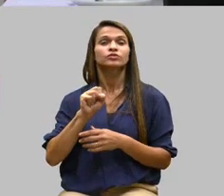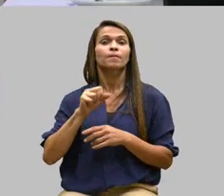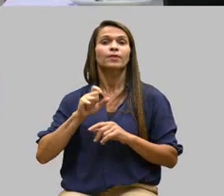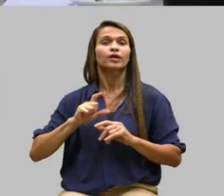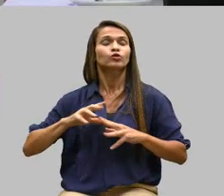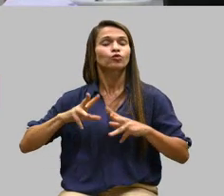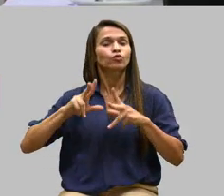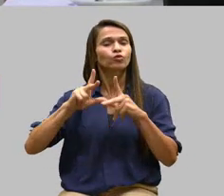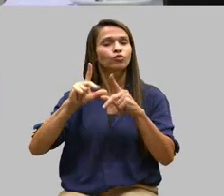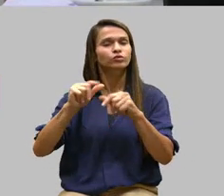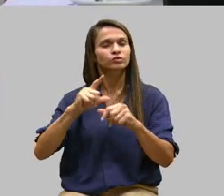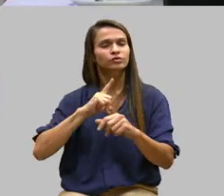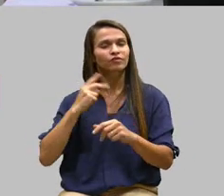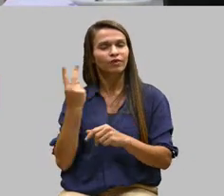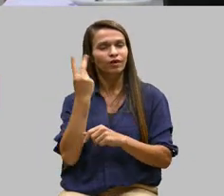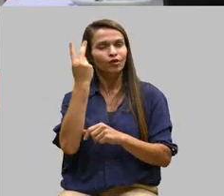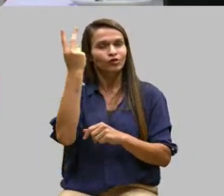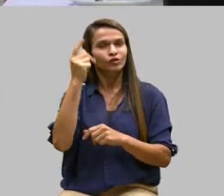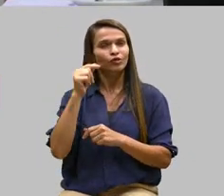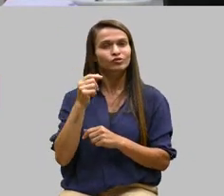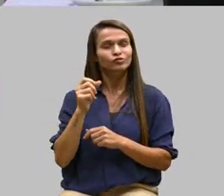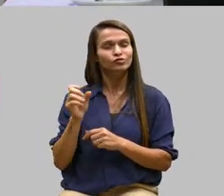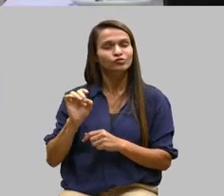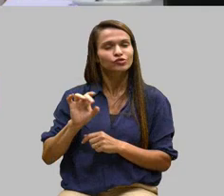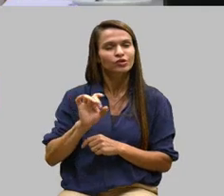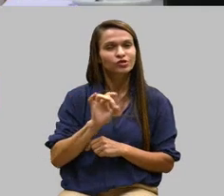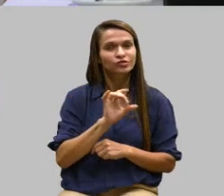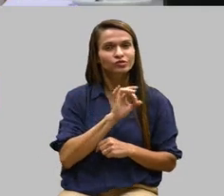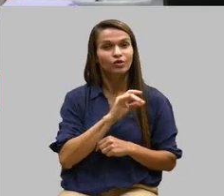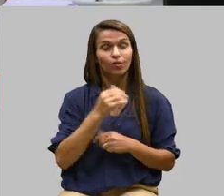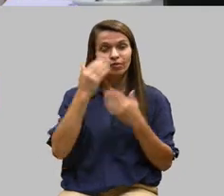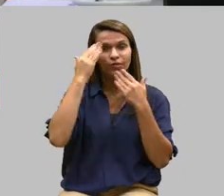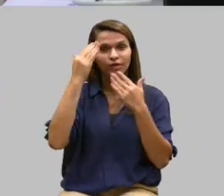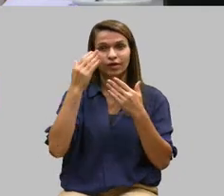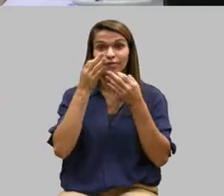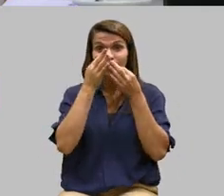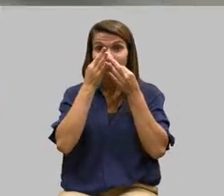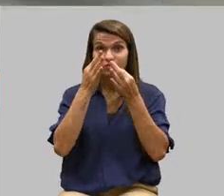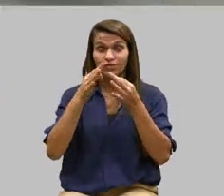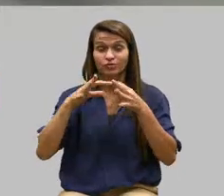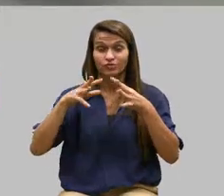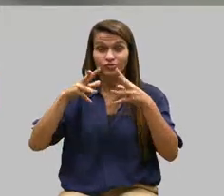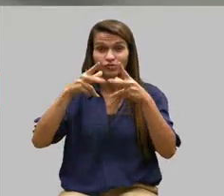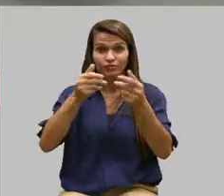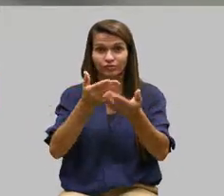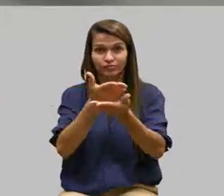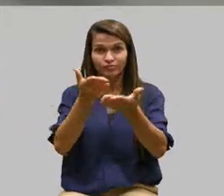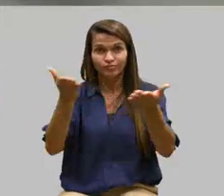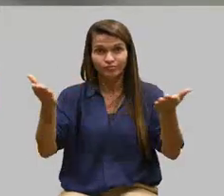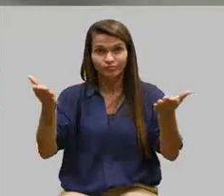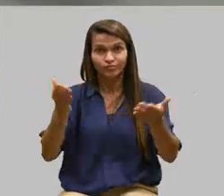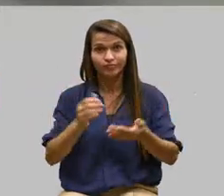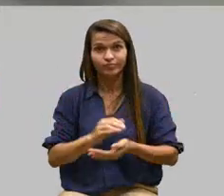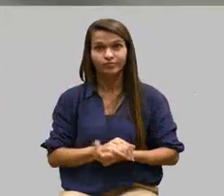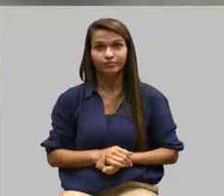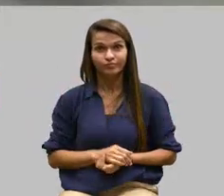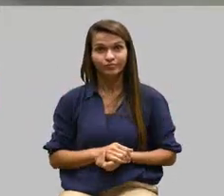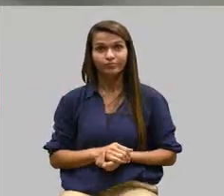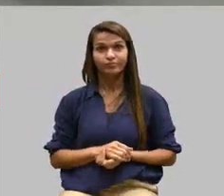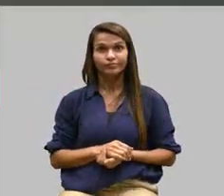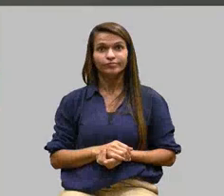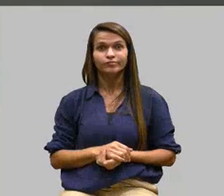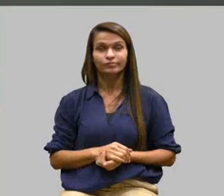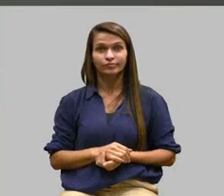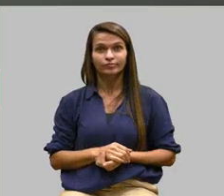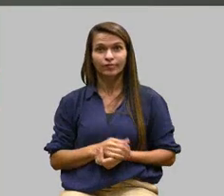o nosso dia a dia o nosso convívio Muito obrigado pela atenção de todos Eu que agradeço as palavras